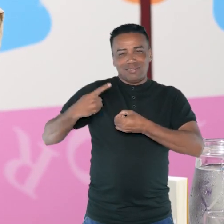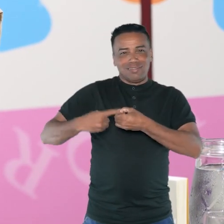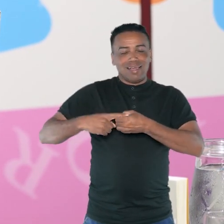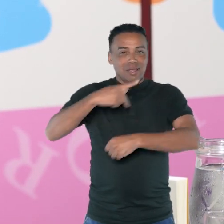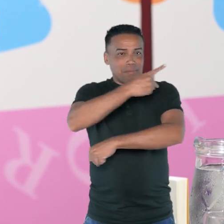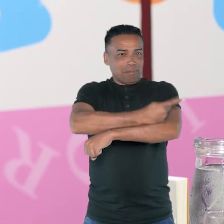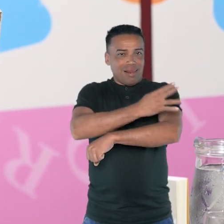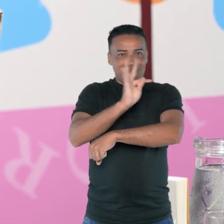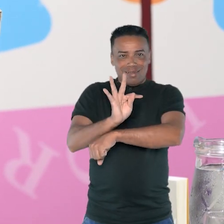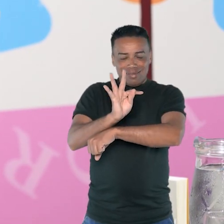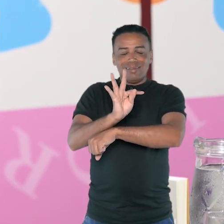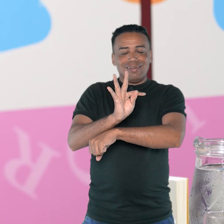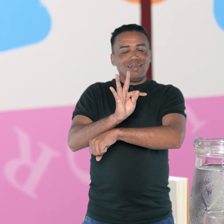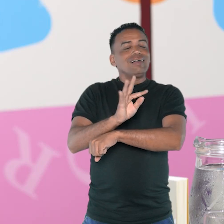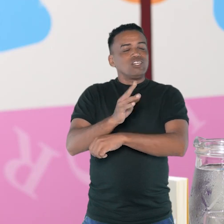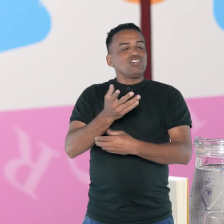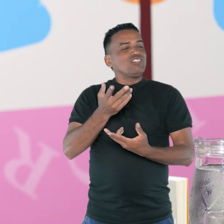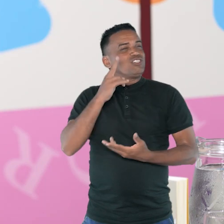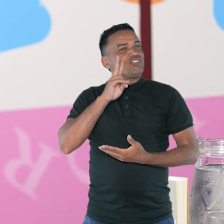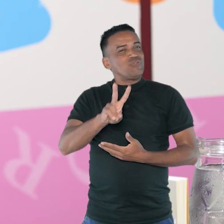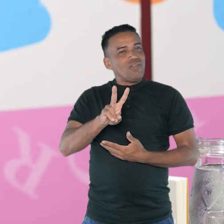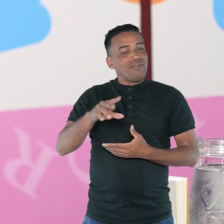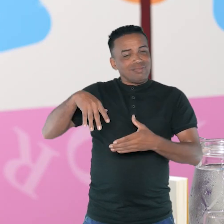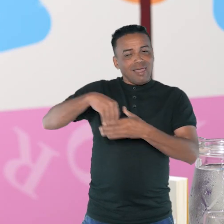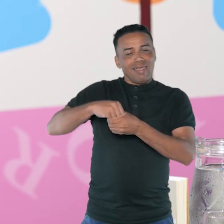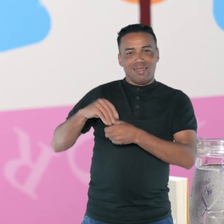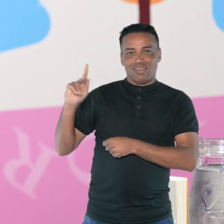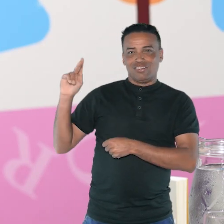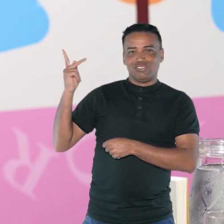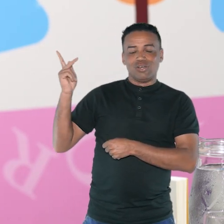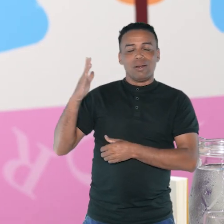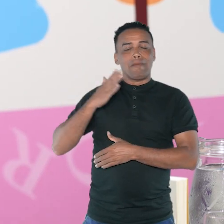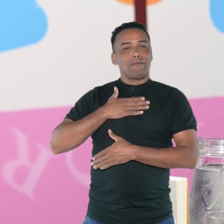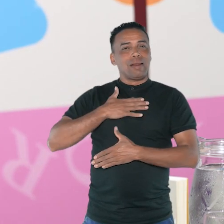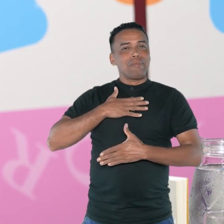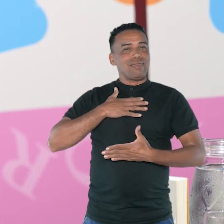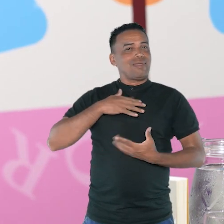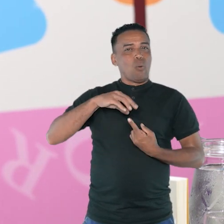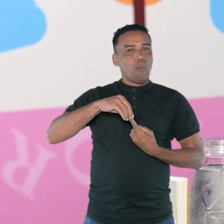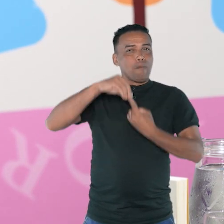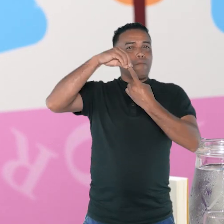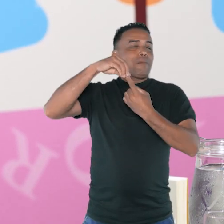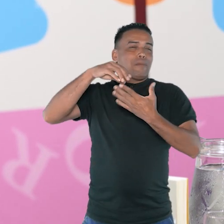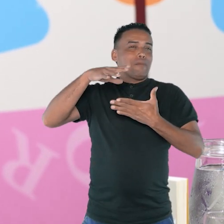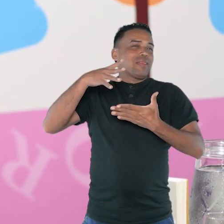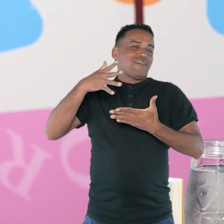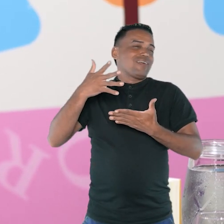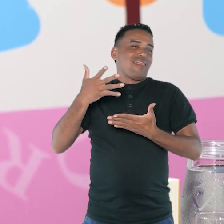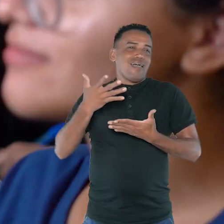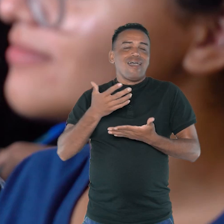A gente se vê muito nesse papel, essa história. Para mim foi um privilégio poder estar conversando com você, porque é uma temática